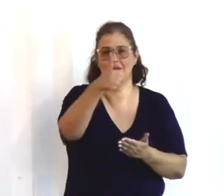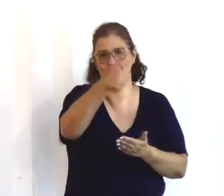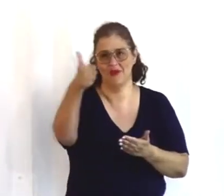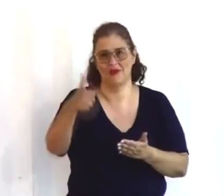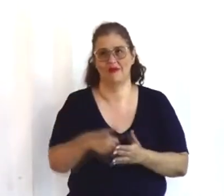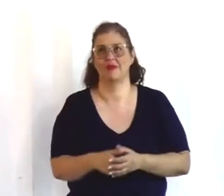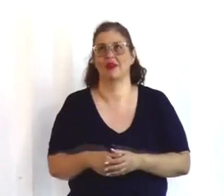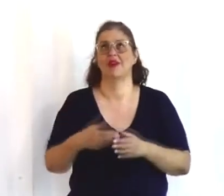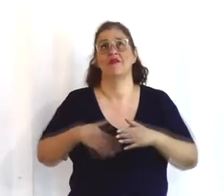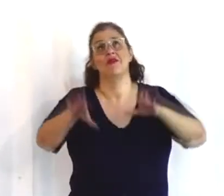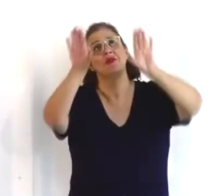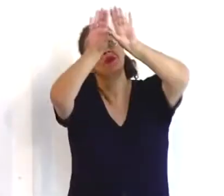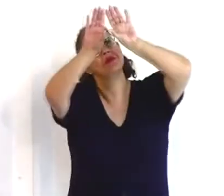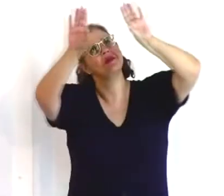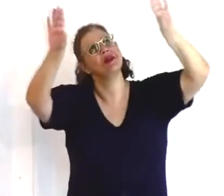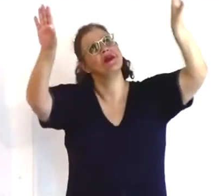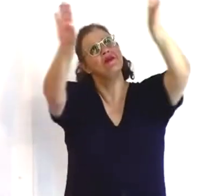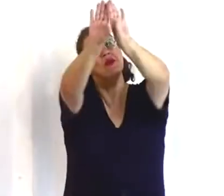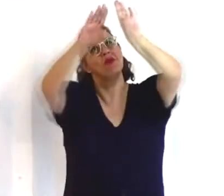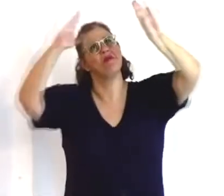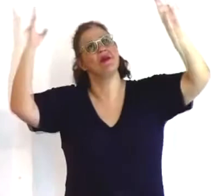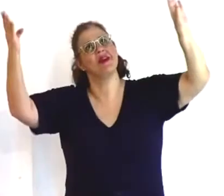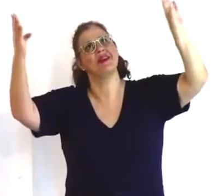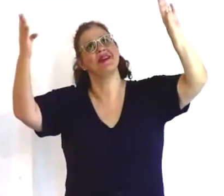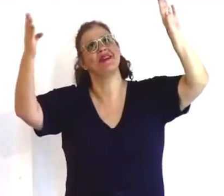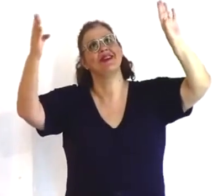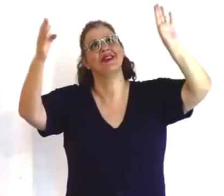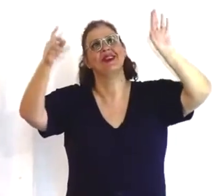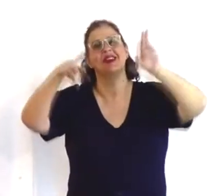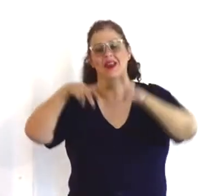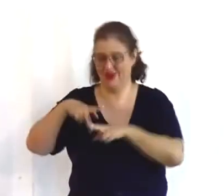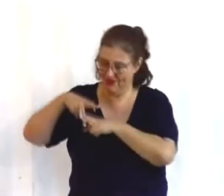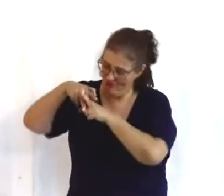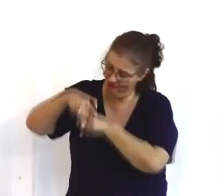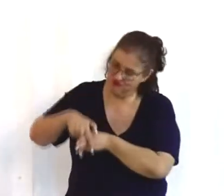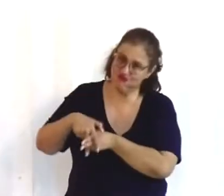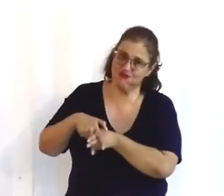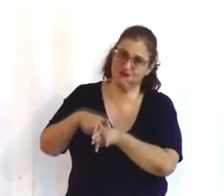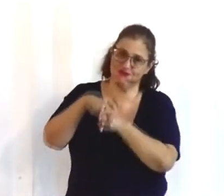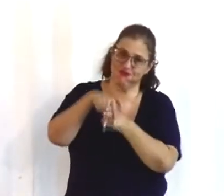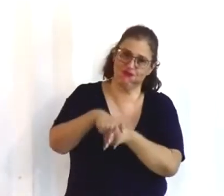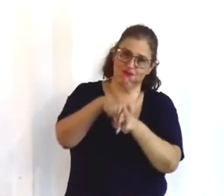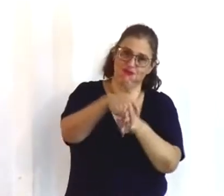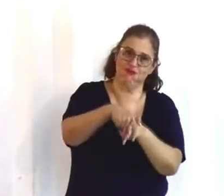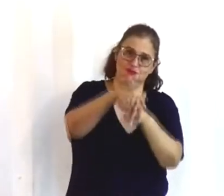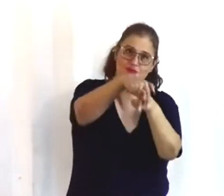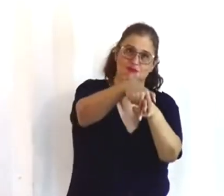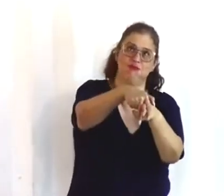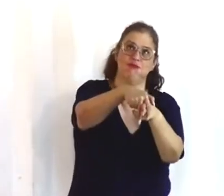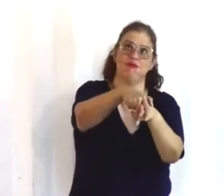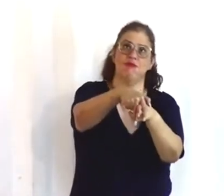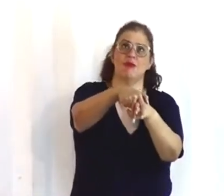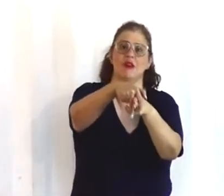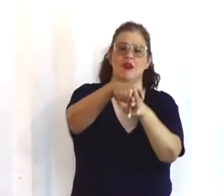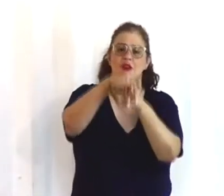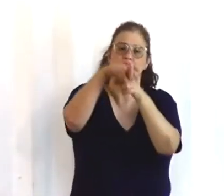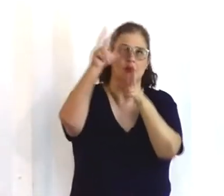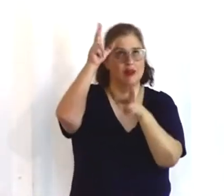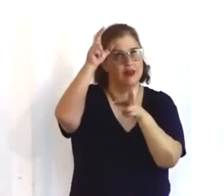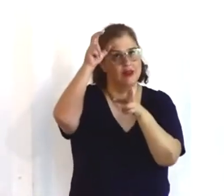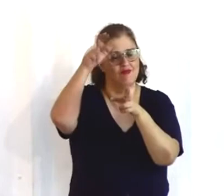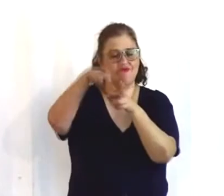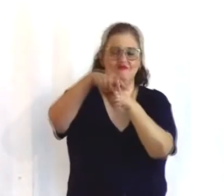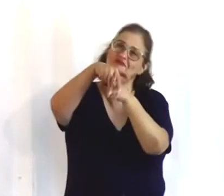aberto, e eis um cavalo branco. O seu cavaleiro se chama Fiel e Verdadeiro,